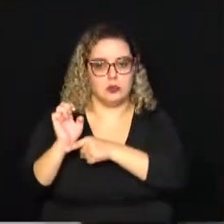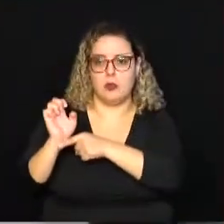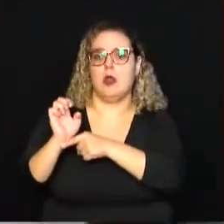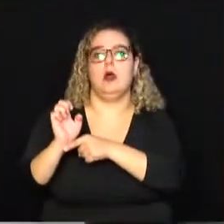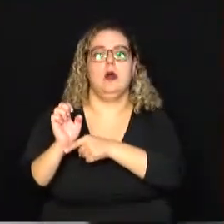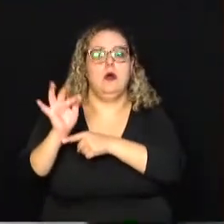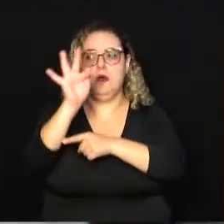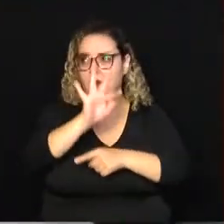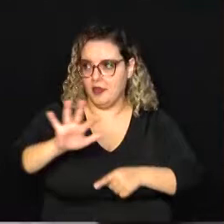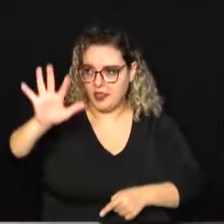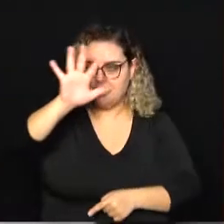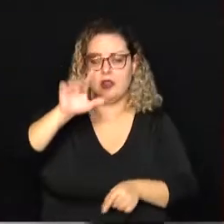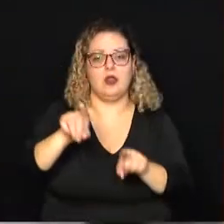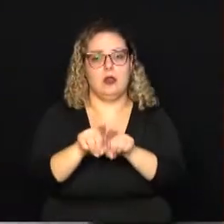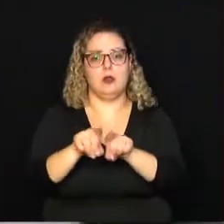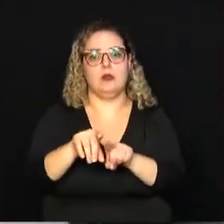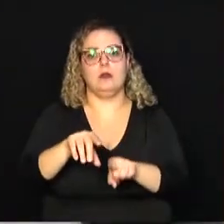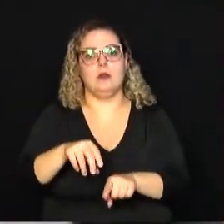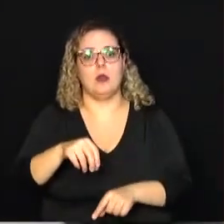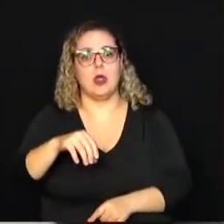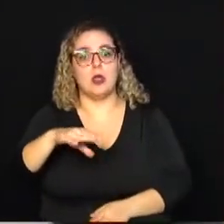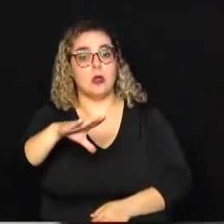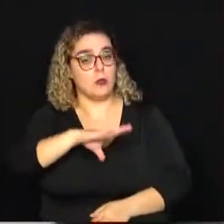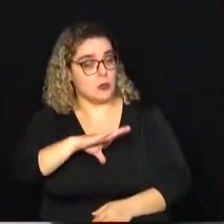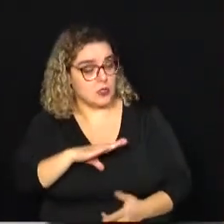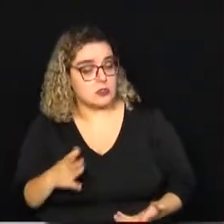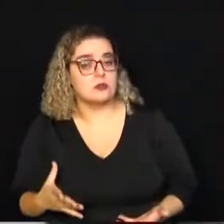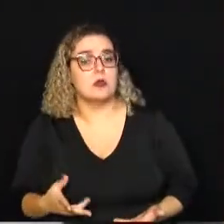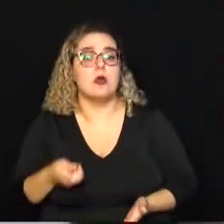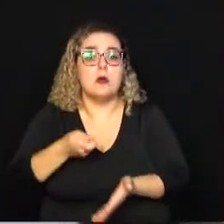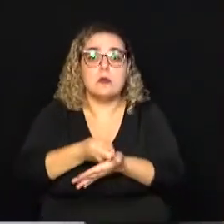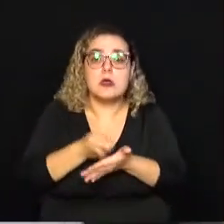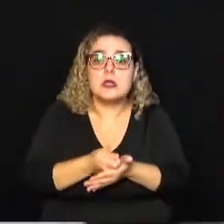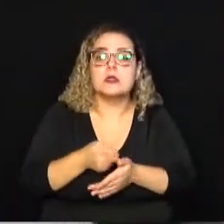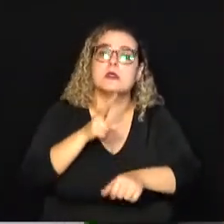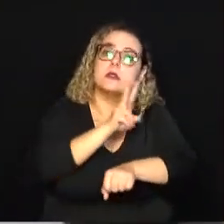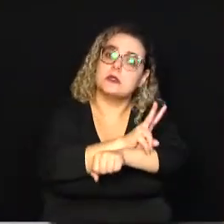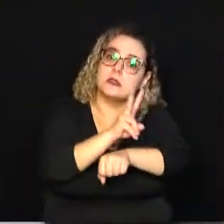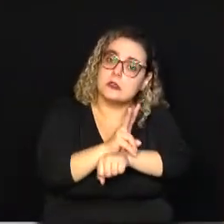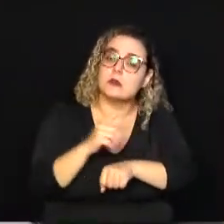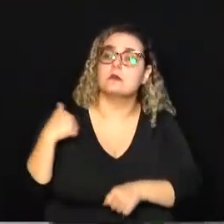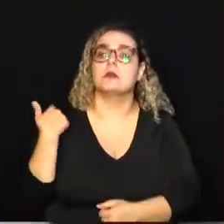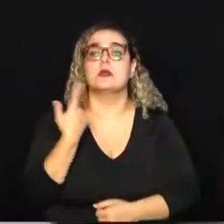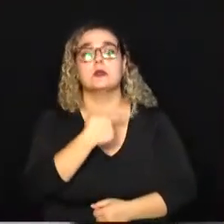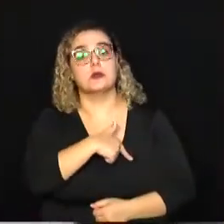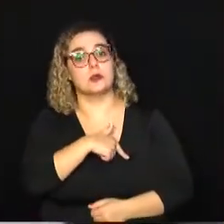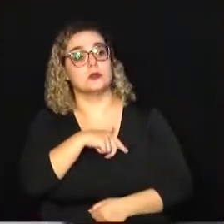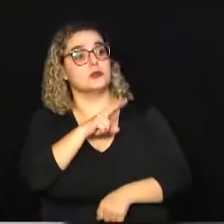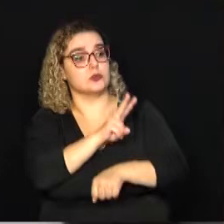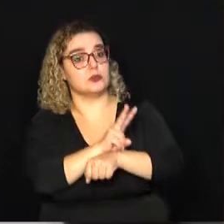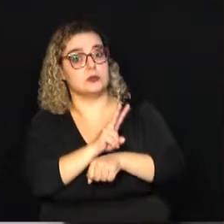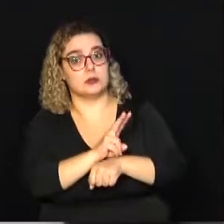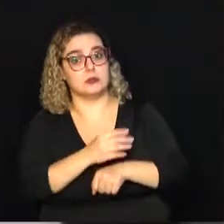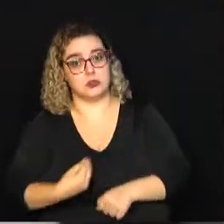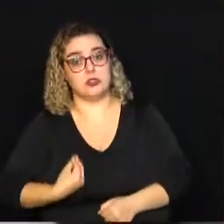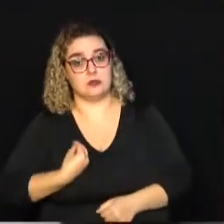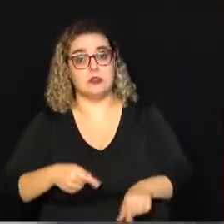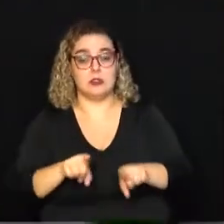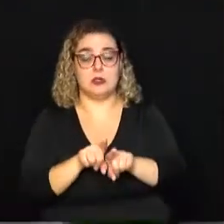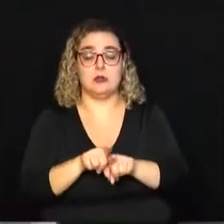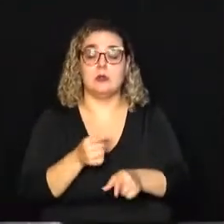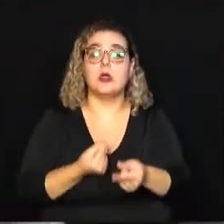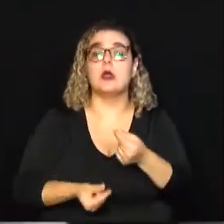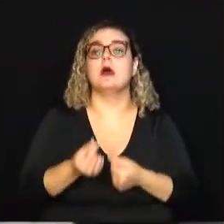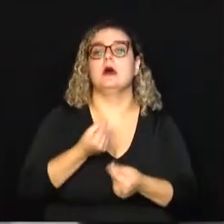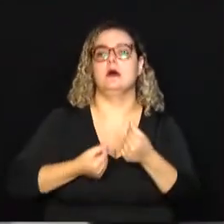proteção econômica sejam adotadas de forma contundente e efetiva para esses setores, para que a gente possa preservar a vida e preservar a economia. Então,